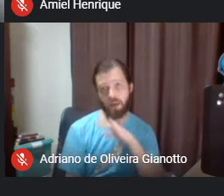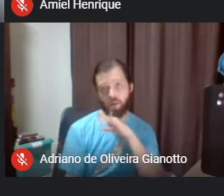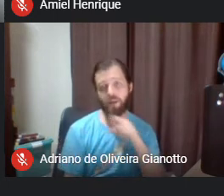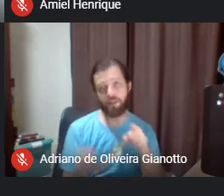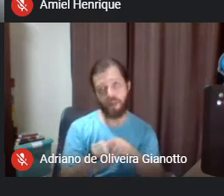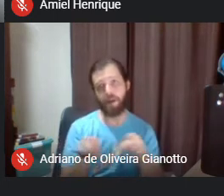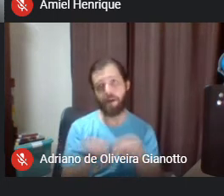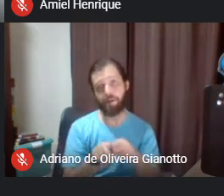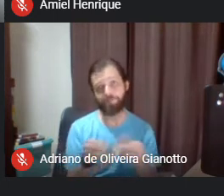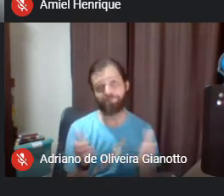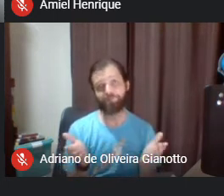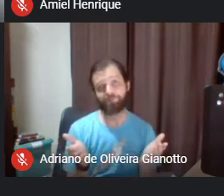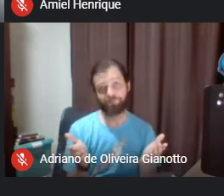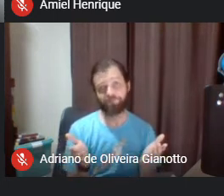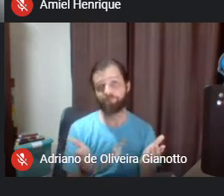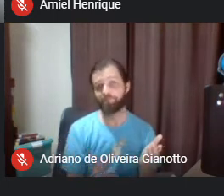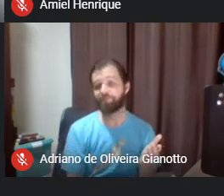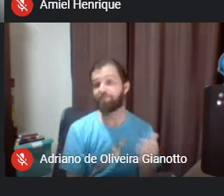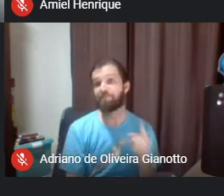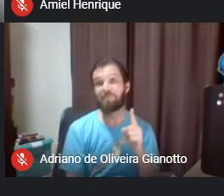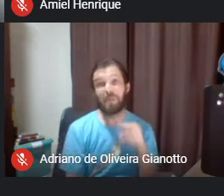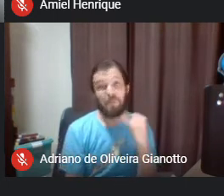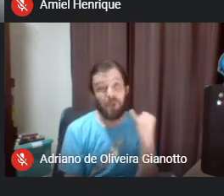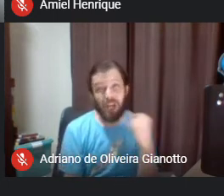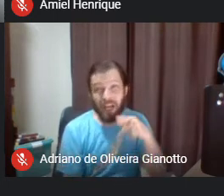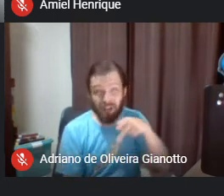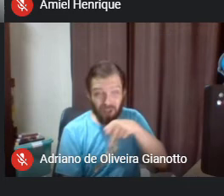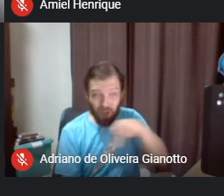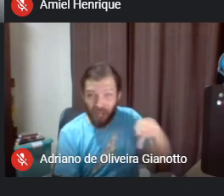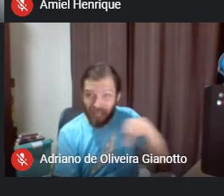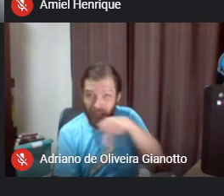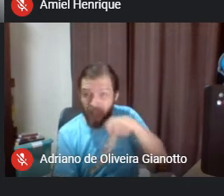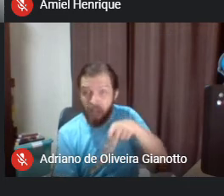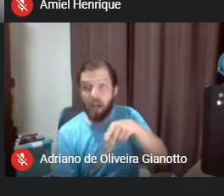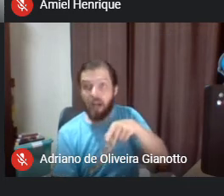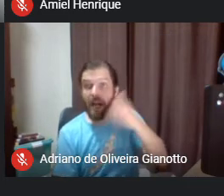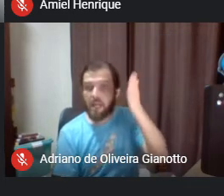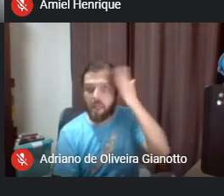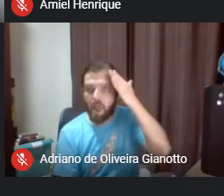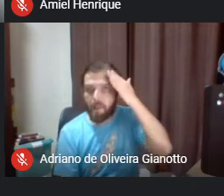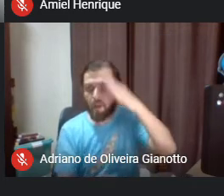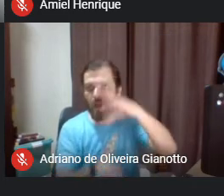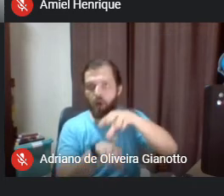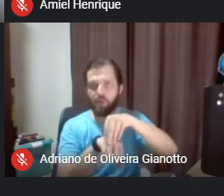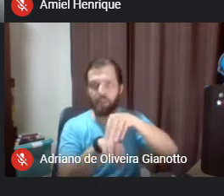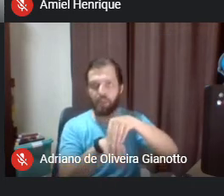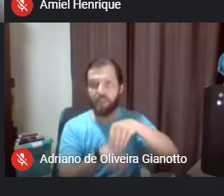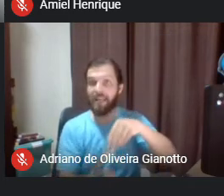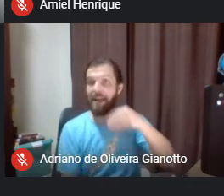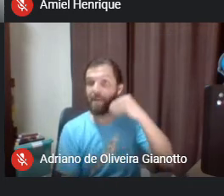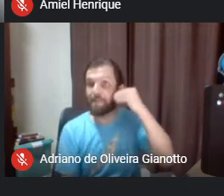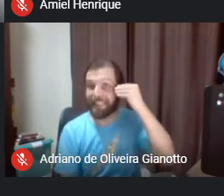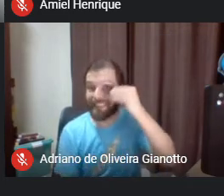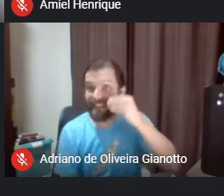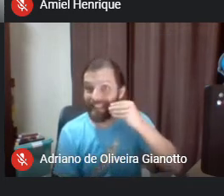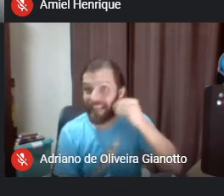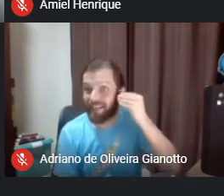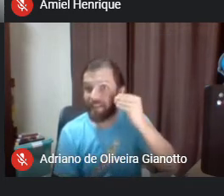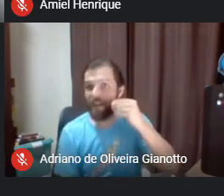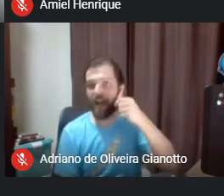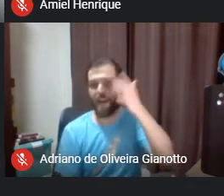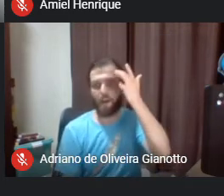nós temos aí surdos que sinalizam mal, ouvintes que sinalizam ruins também. Então, precisa de profissionais que